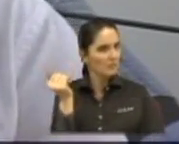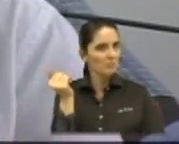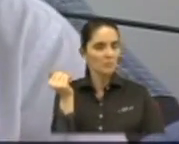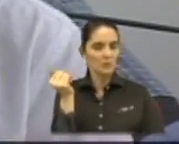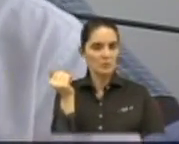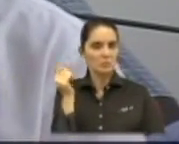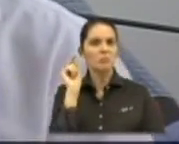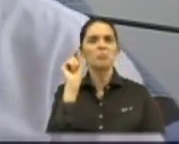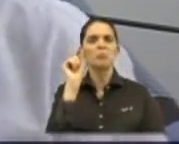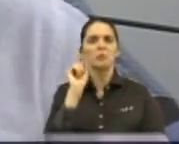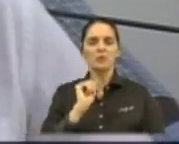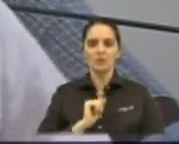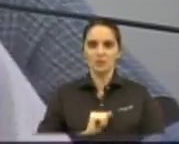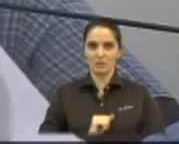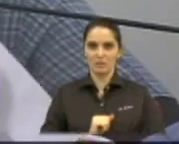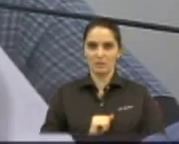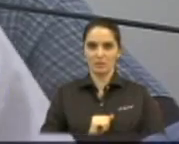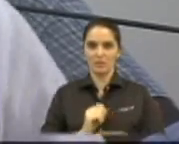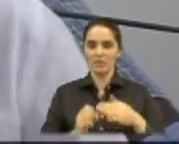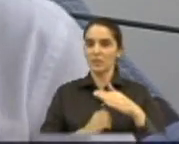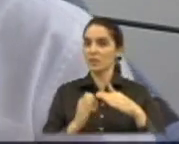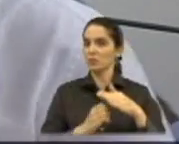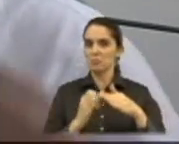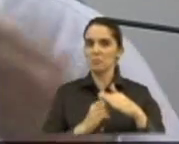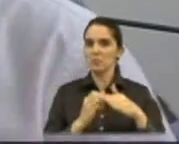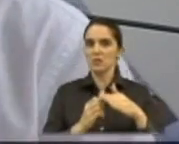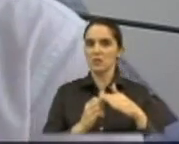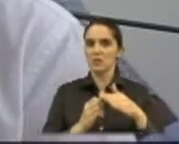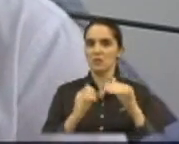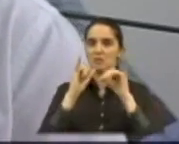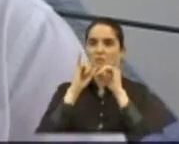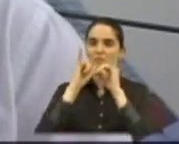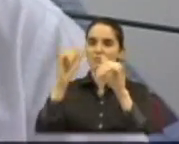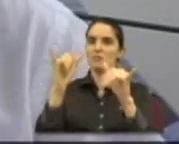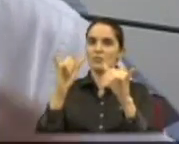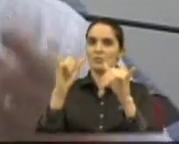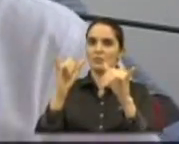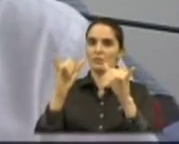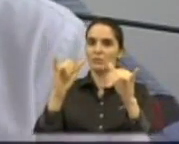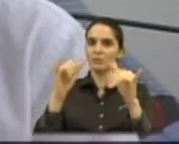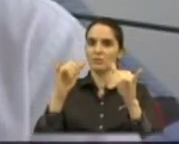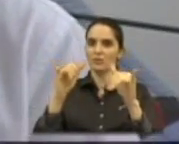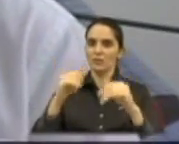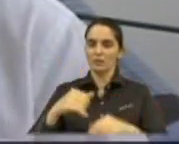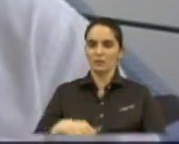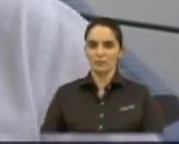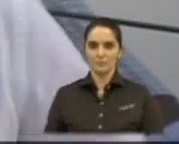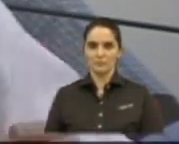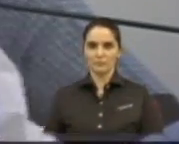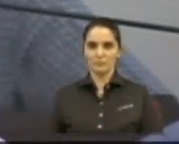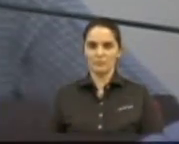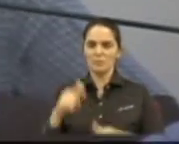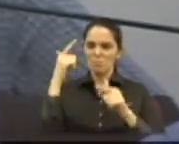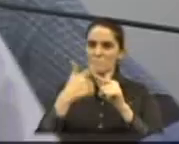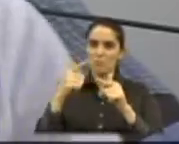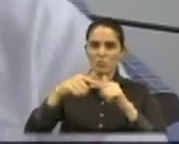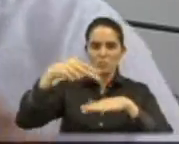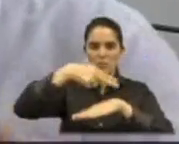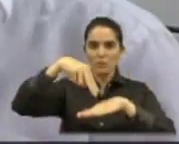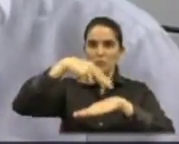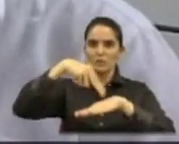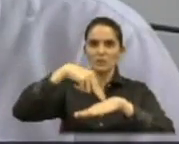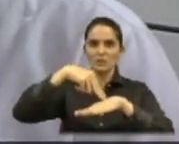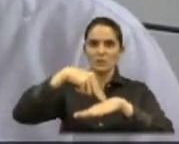implícito, qual é o motivo de que a imprensa não divulga uma tragédia nacional, em que mortos